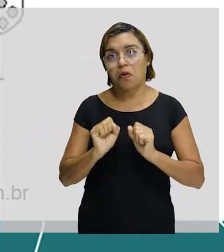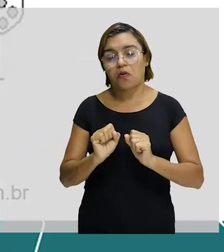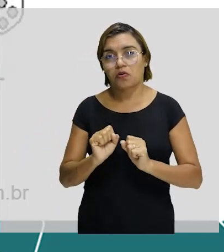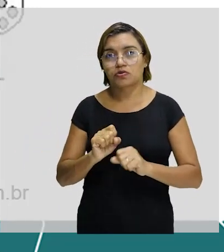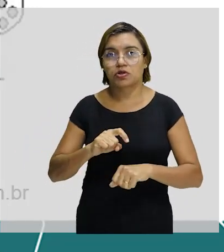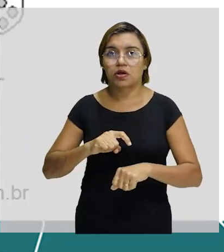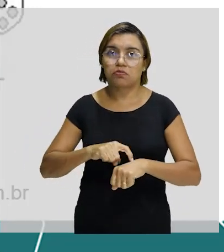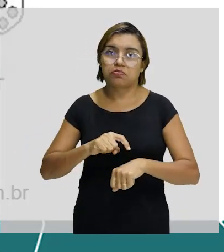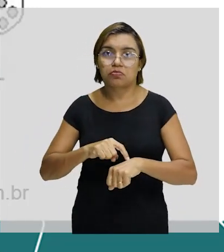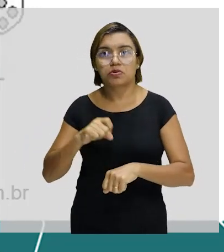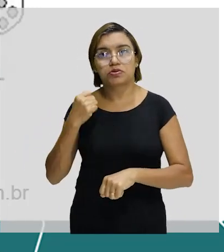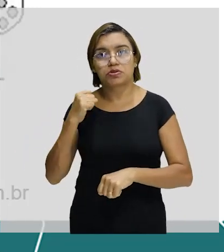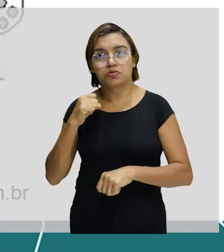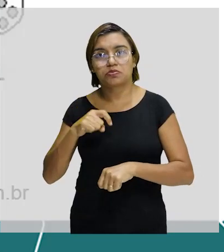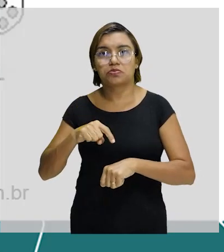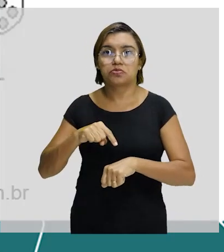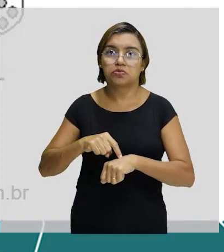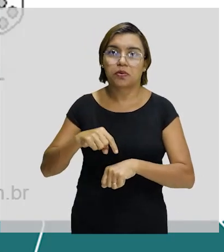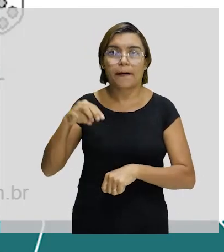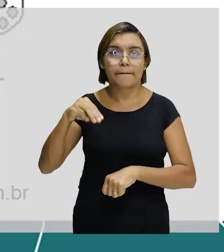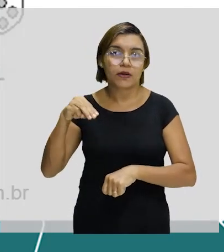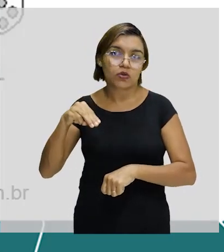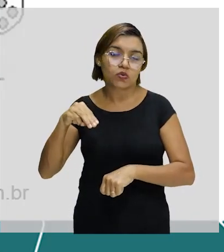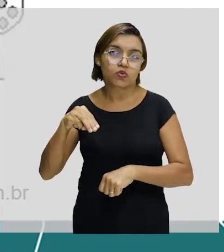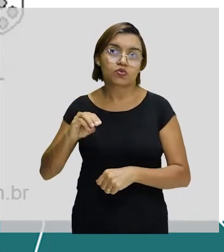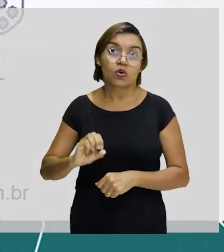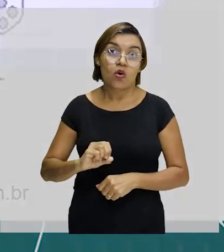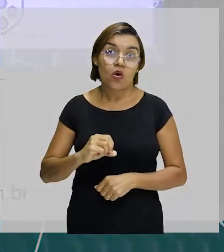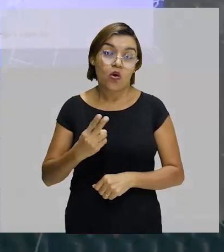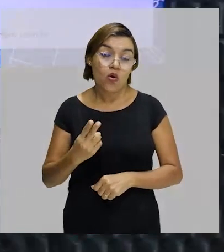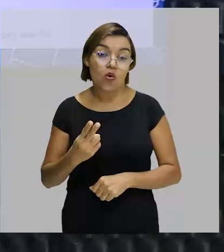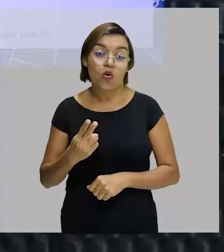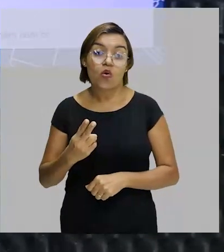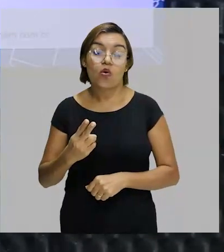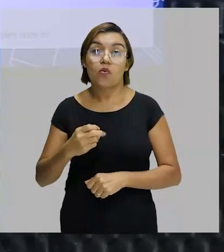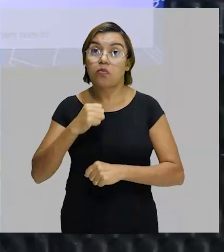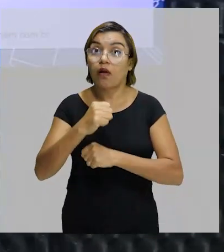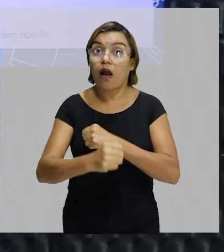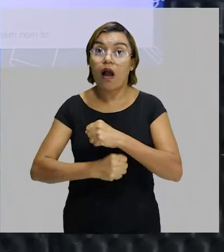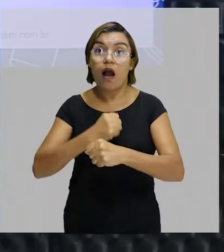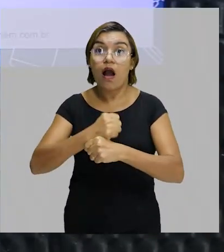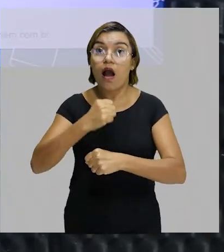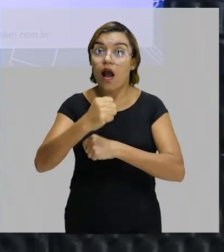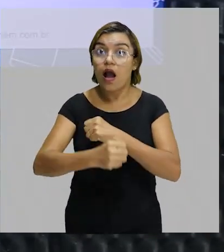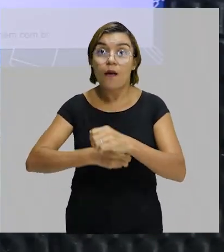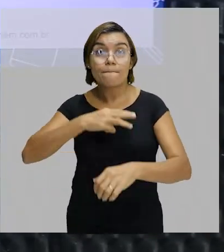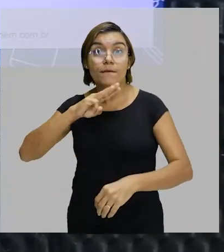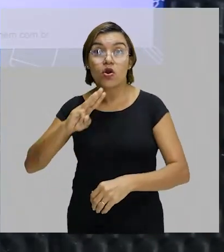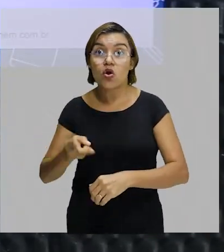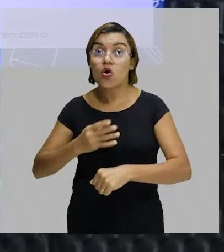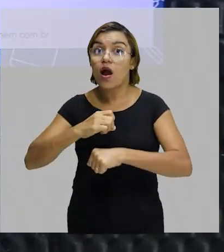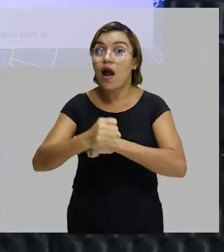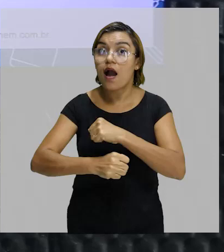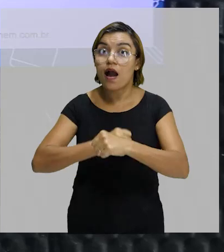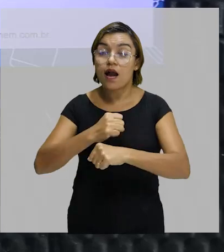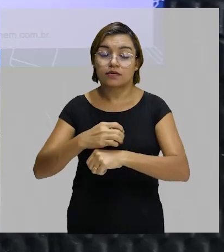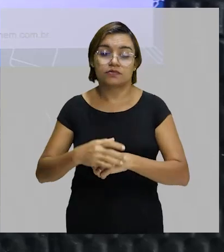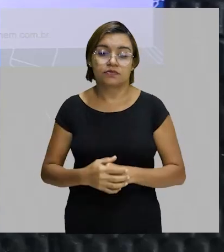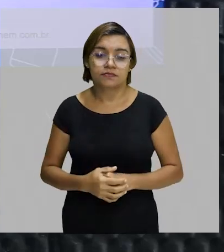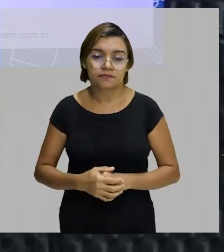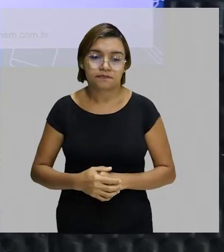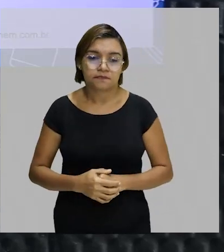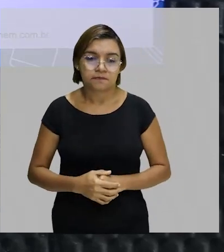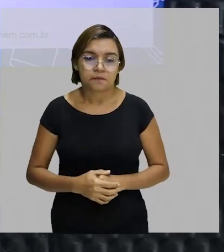segundos, pode ser de minutos, ou, como eu escrevi, de bilhões de anos. Então, vamos lá. Eu tenho